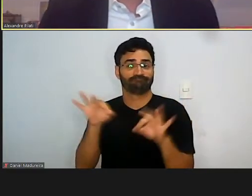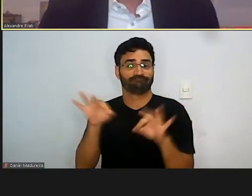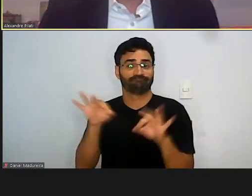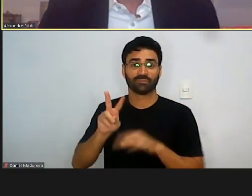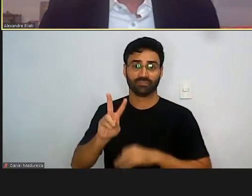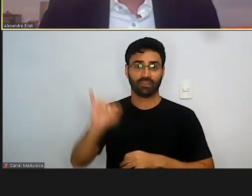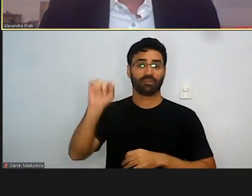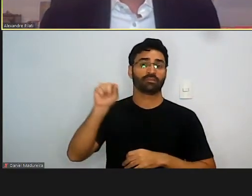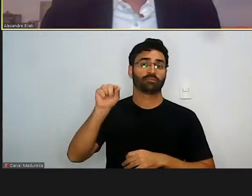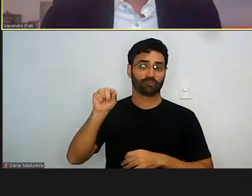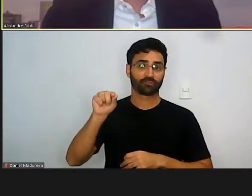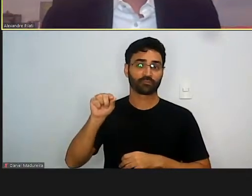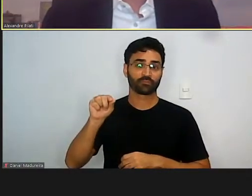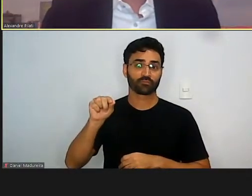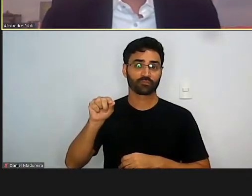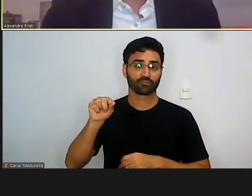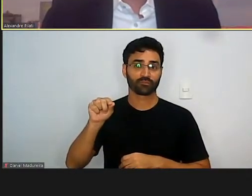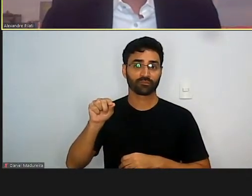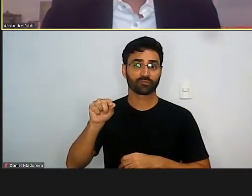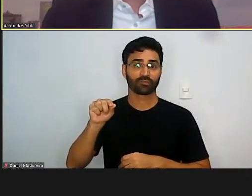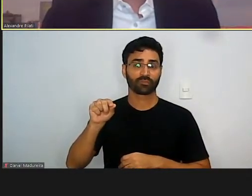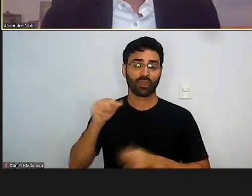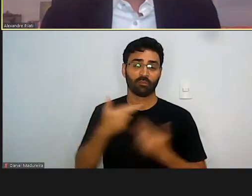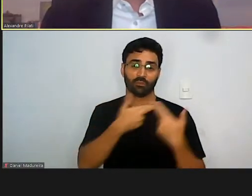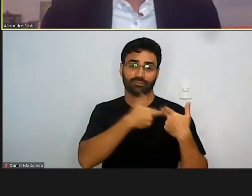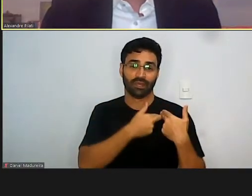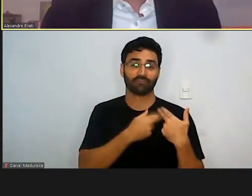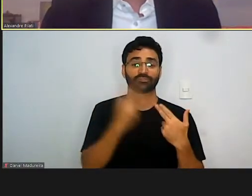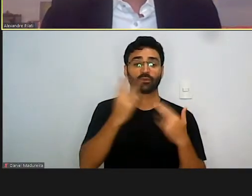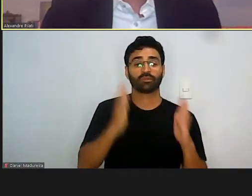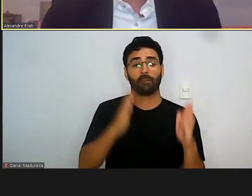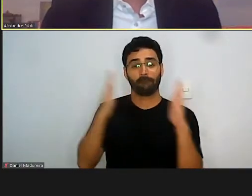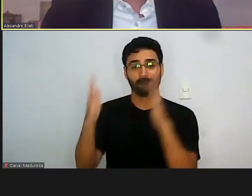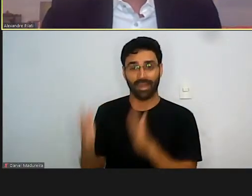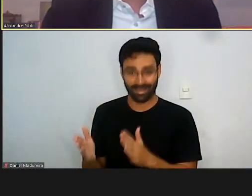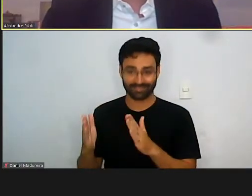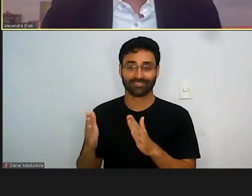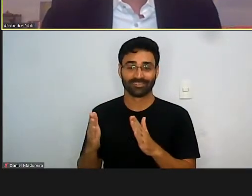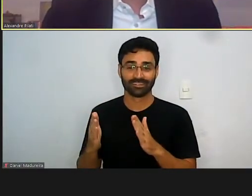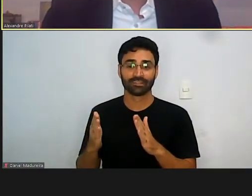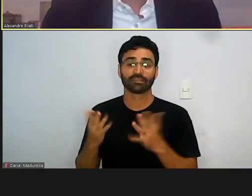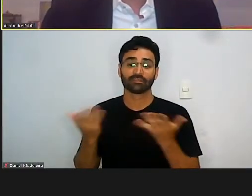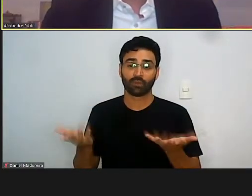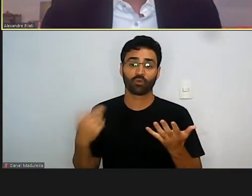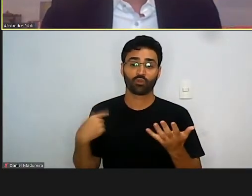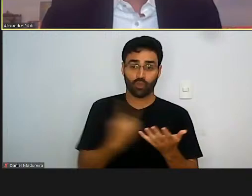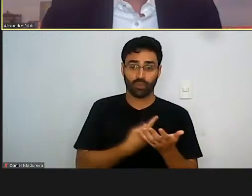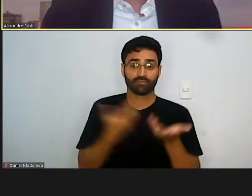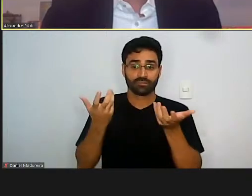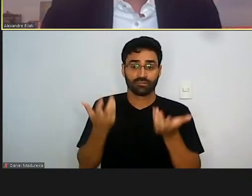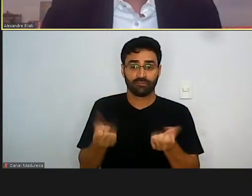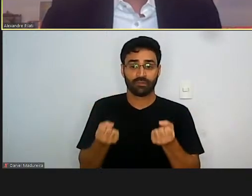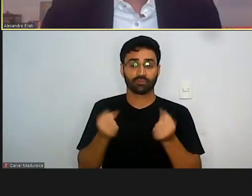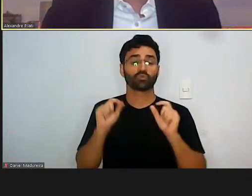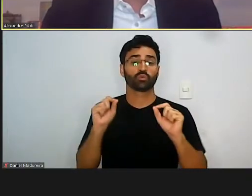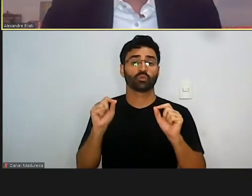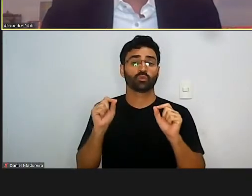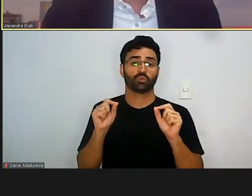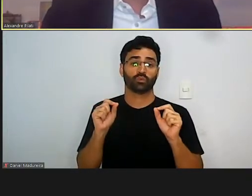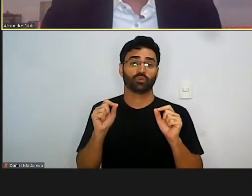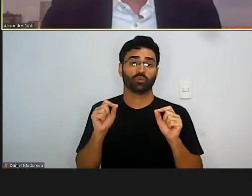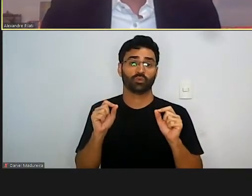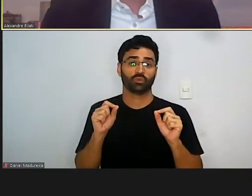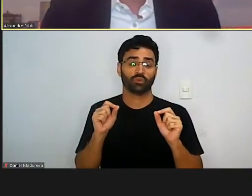a segunda parte dessa atividade, né, e nós vamos passar, então, a sequência